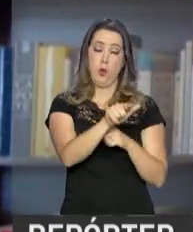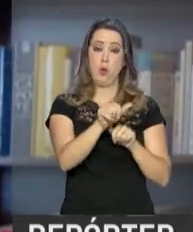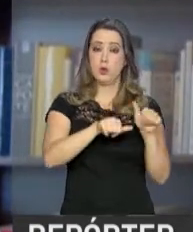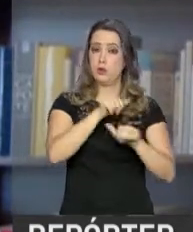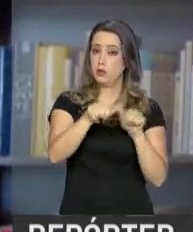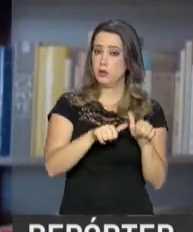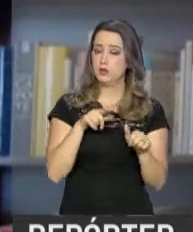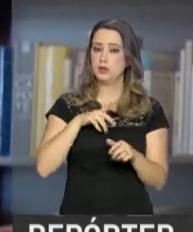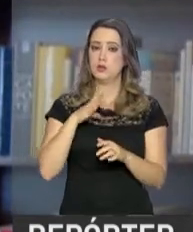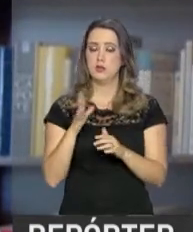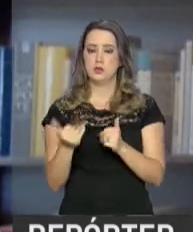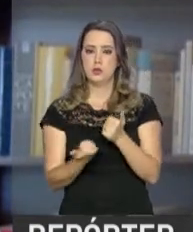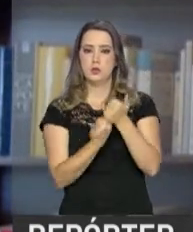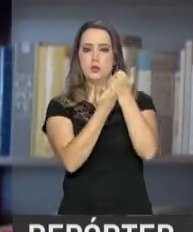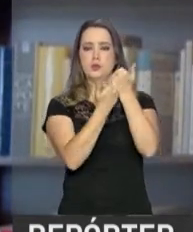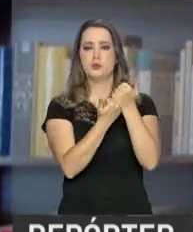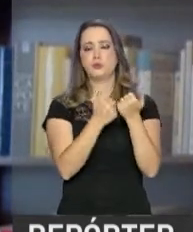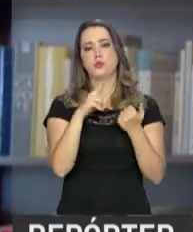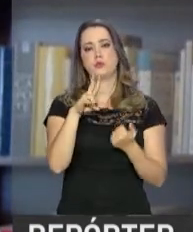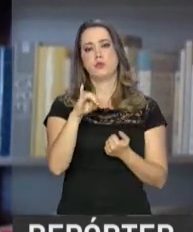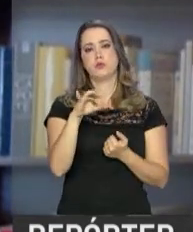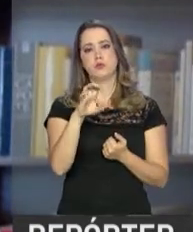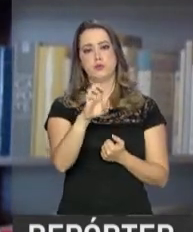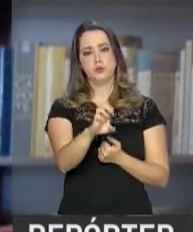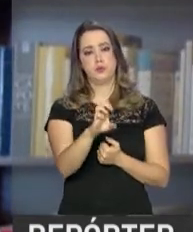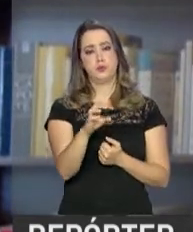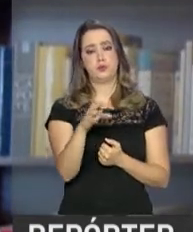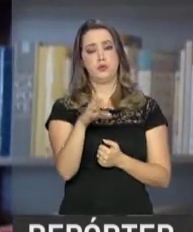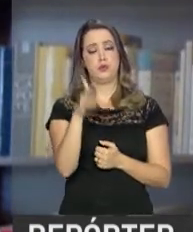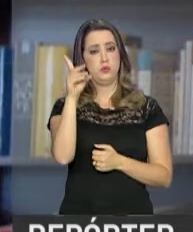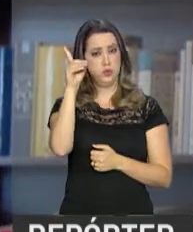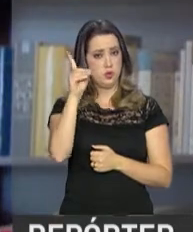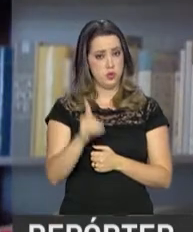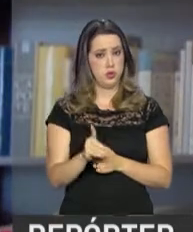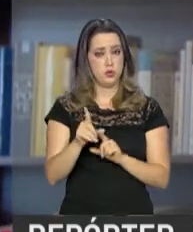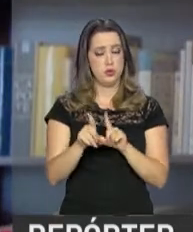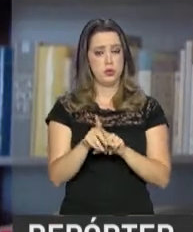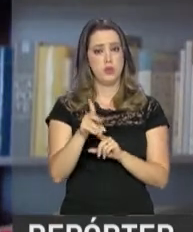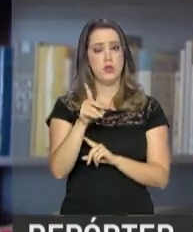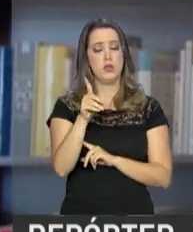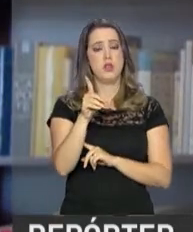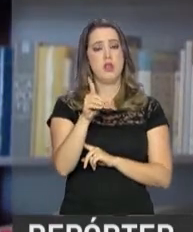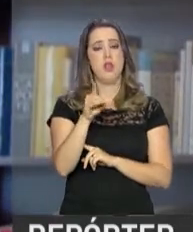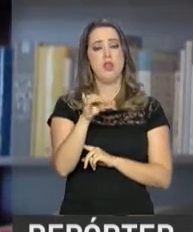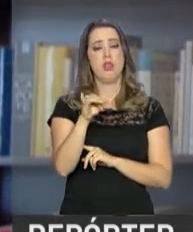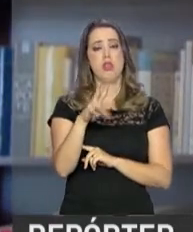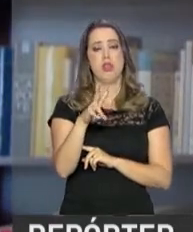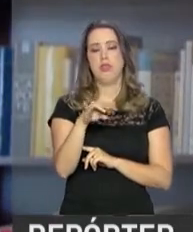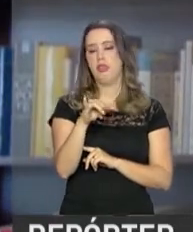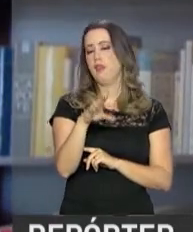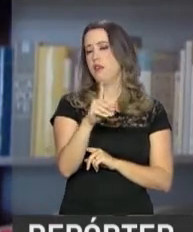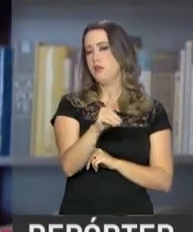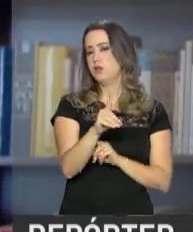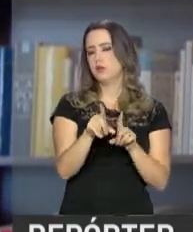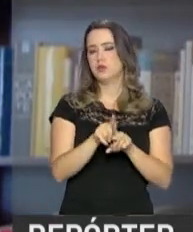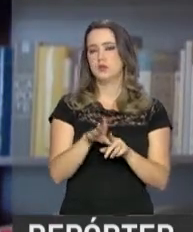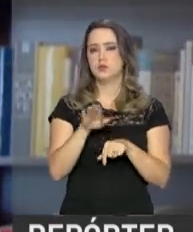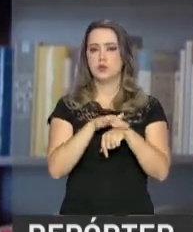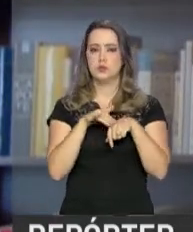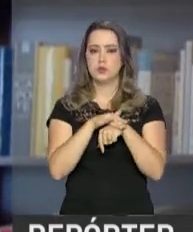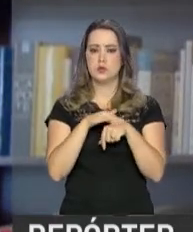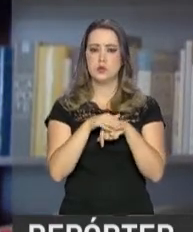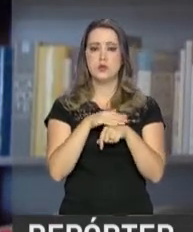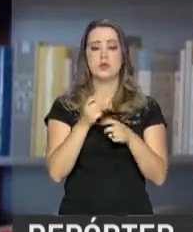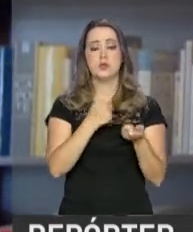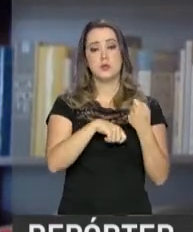com o vice-diretor-gerente do Fundo Monetário Internacional, o FMI, David Lipton. Nessa reunião, eles falaram sobre a